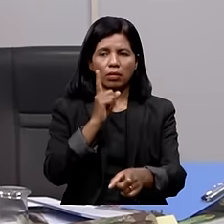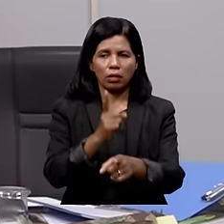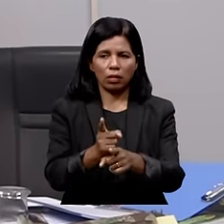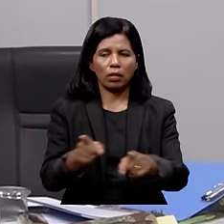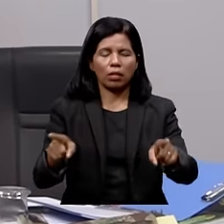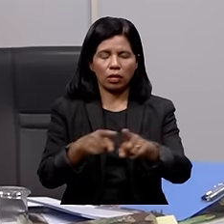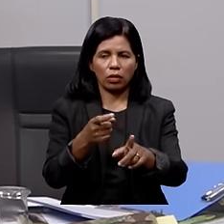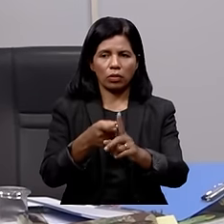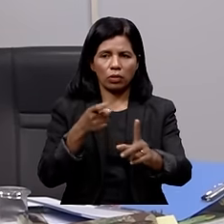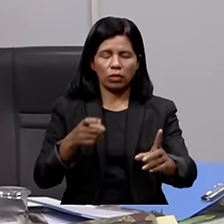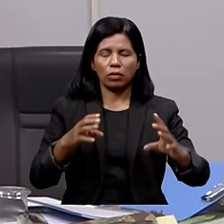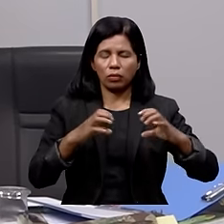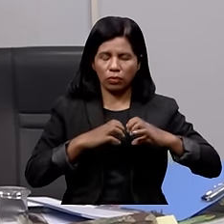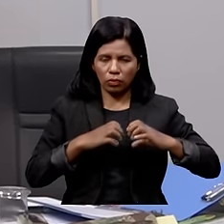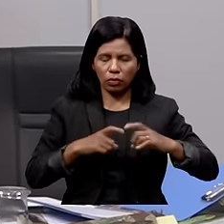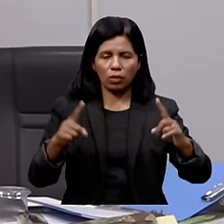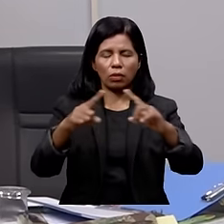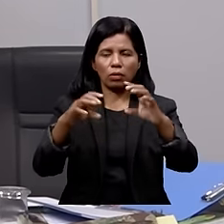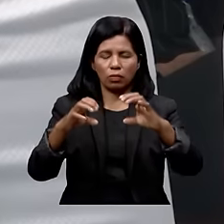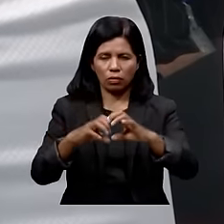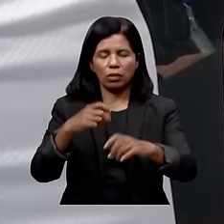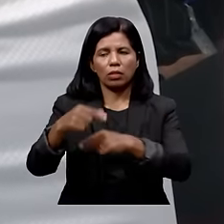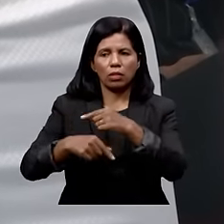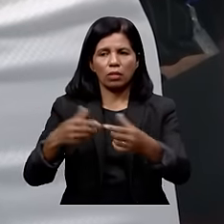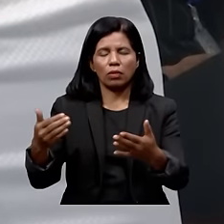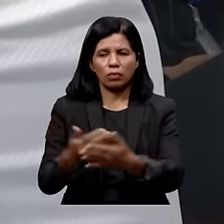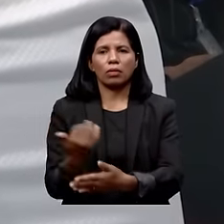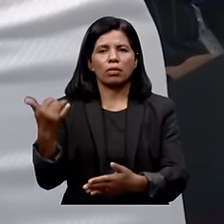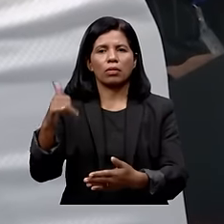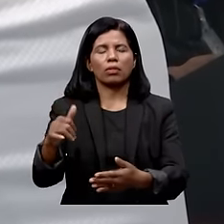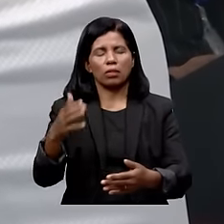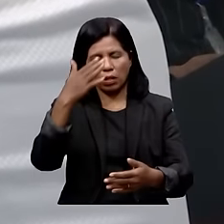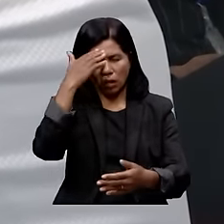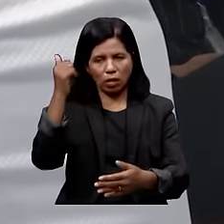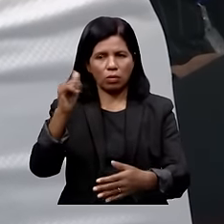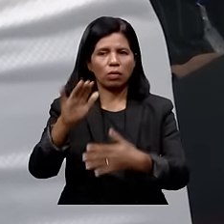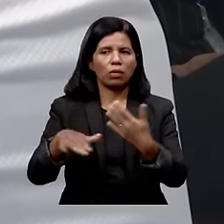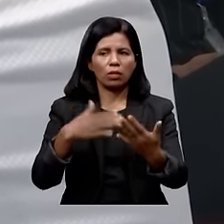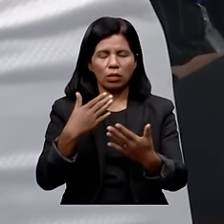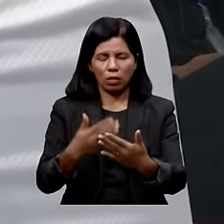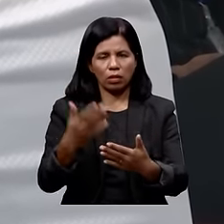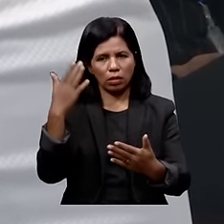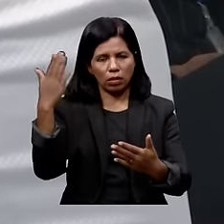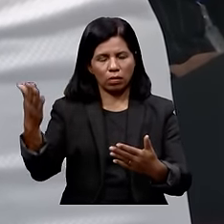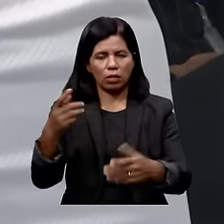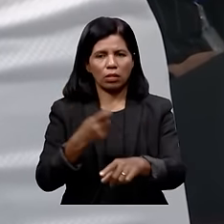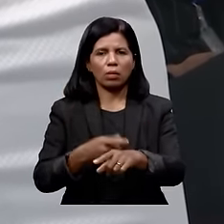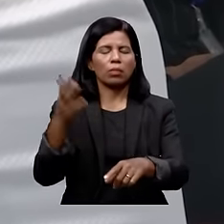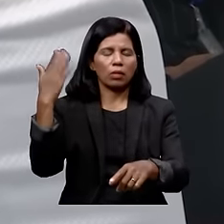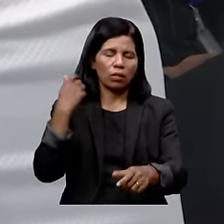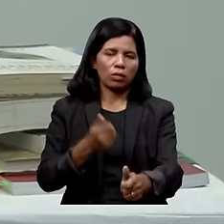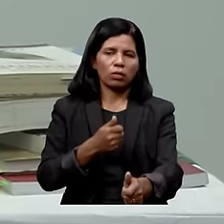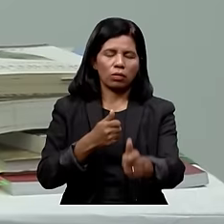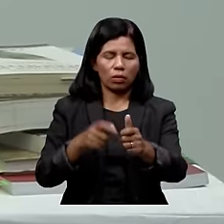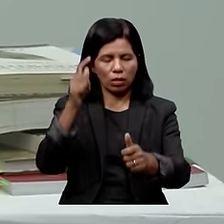mas mai russi fu ambafuan. No neto zeração fonsira se halua buat nebe, mas que acontece a passado, tamba tuir